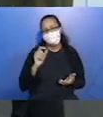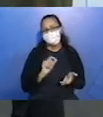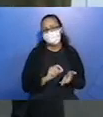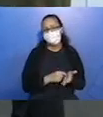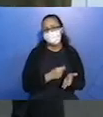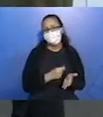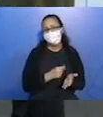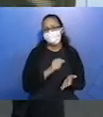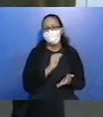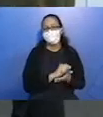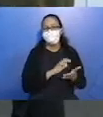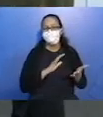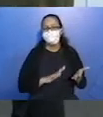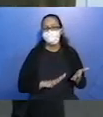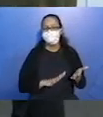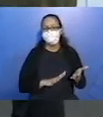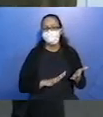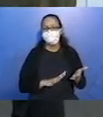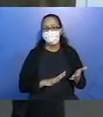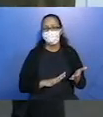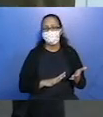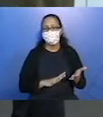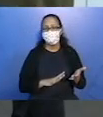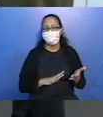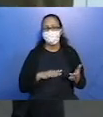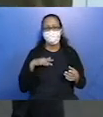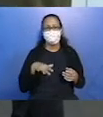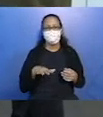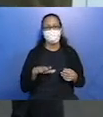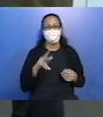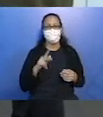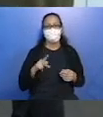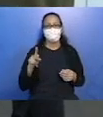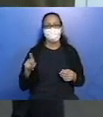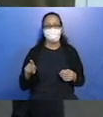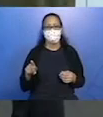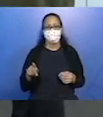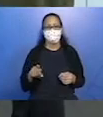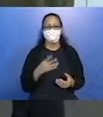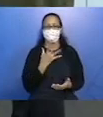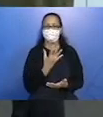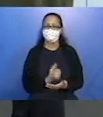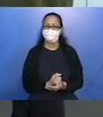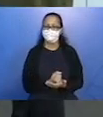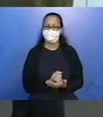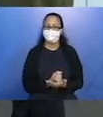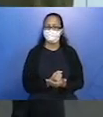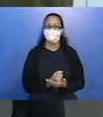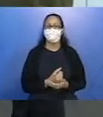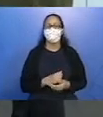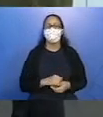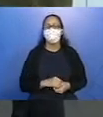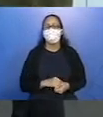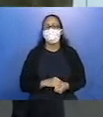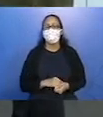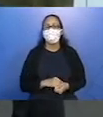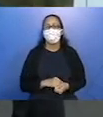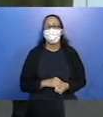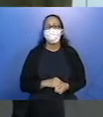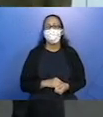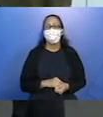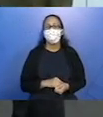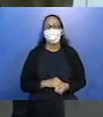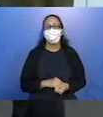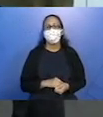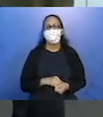as atividades e dar um feedback para a professora aqui, ó, lá no seu aplicativo, tá bom? Você